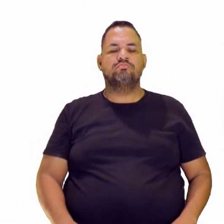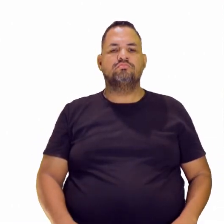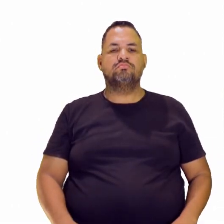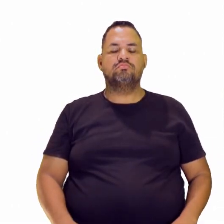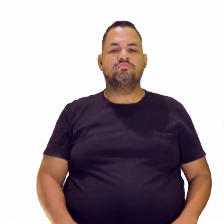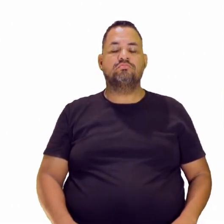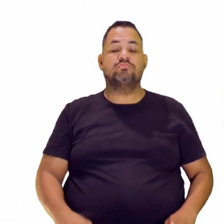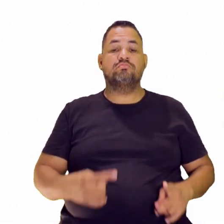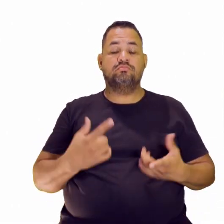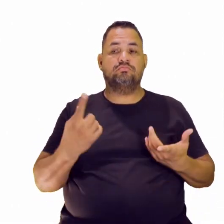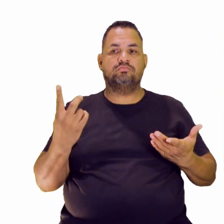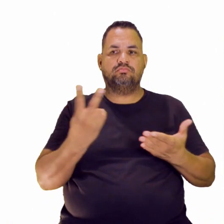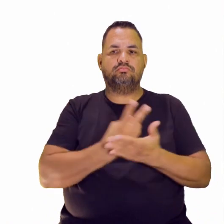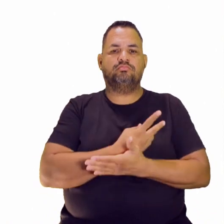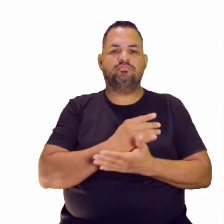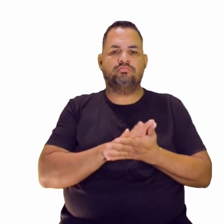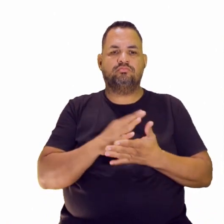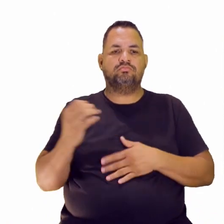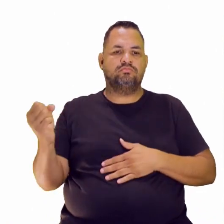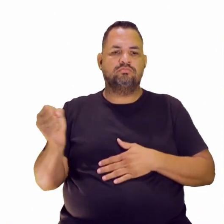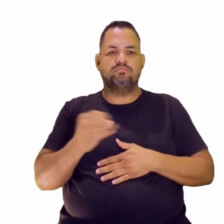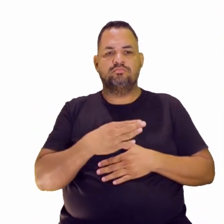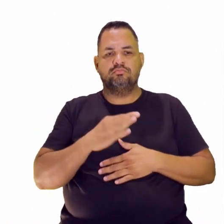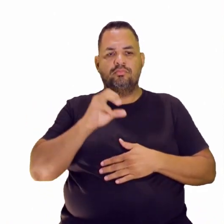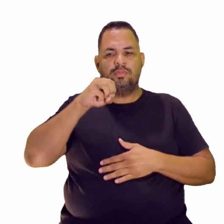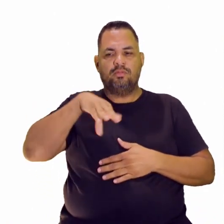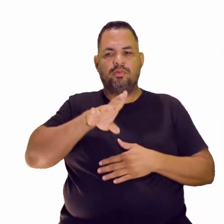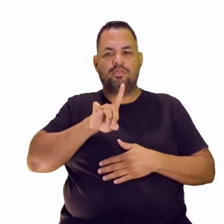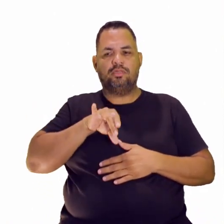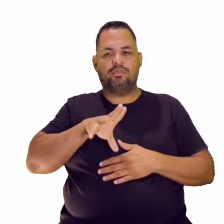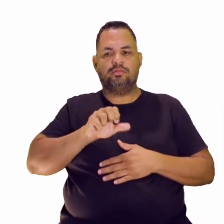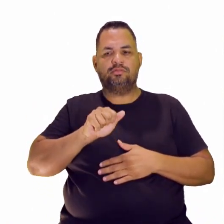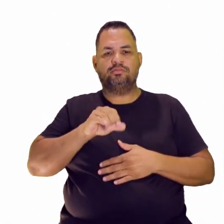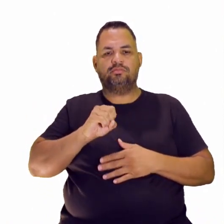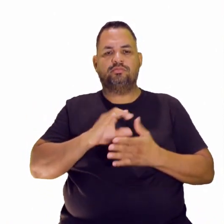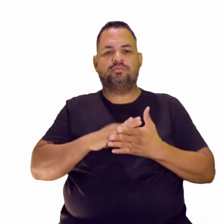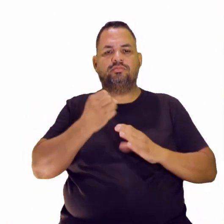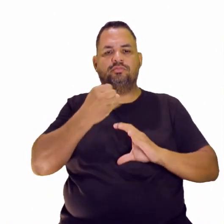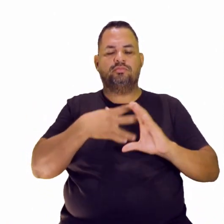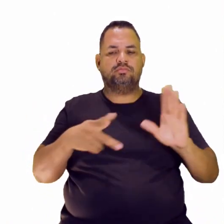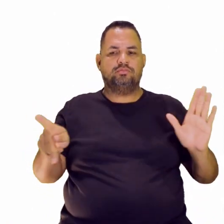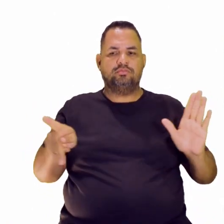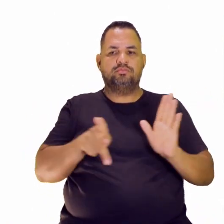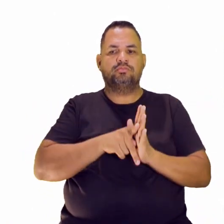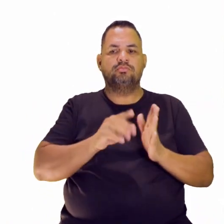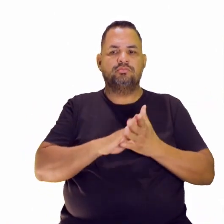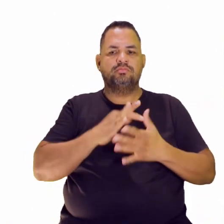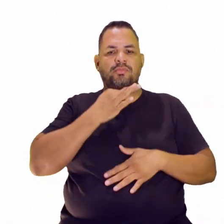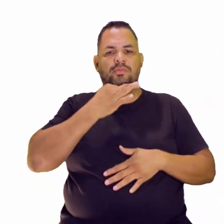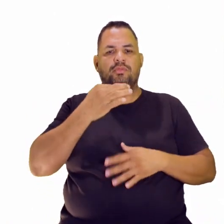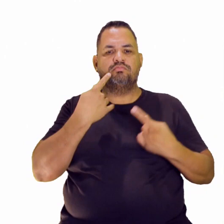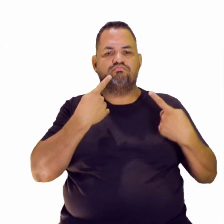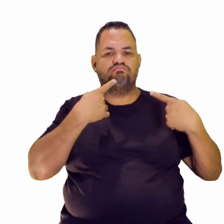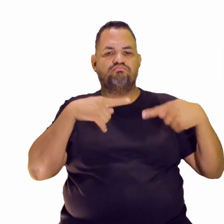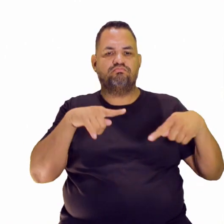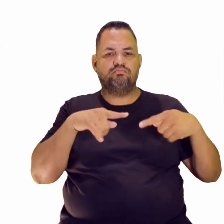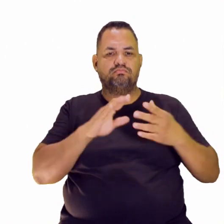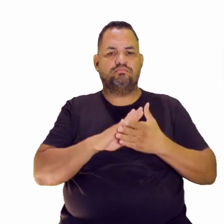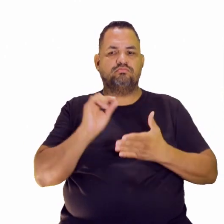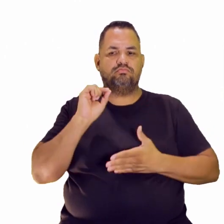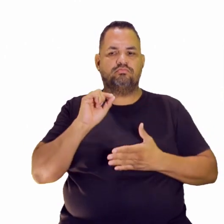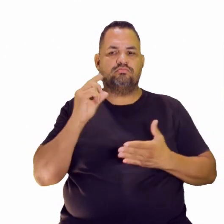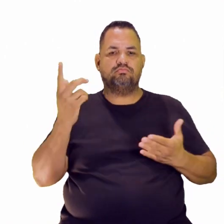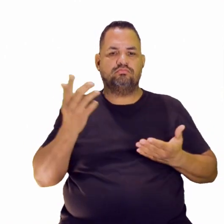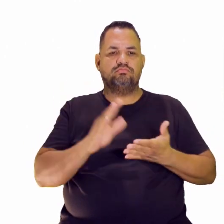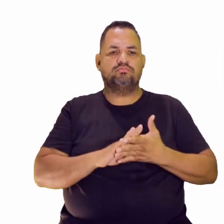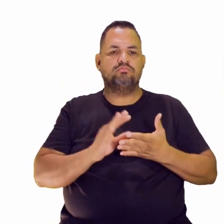lugar, acontece aqui o modernismo, com suas características próprias de contestação ao que